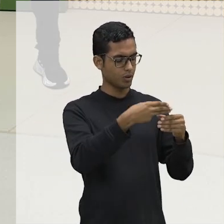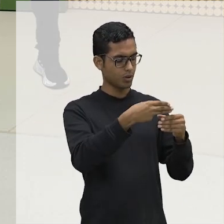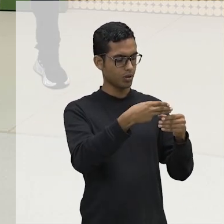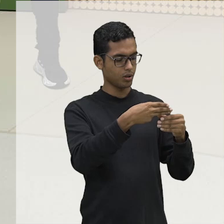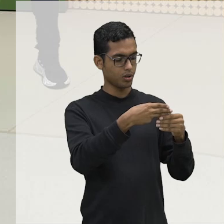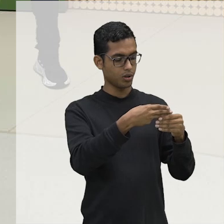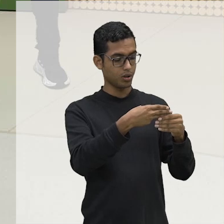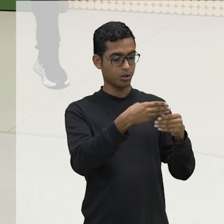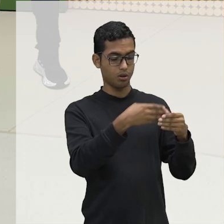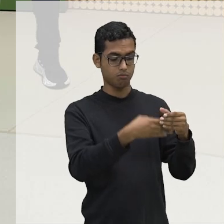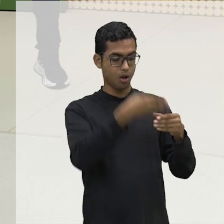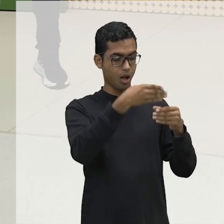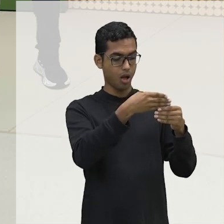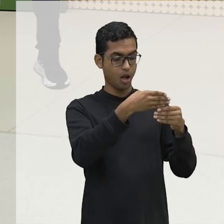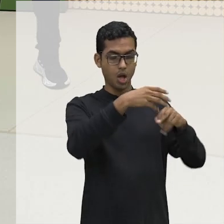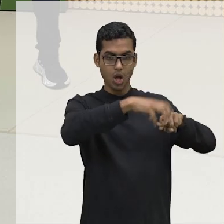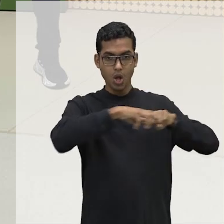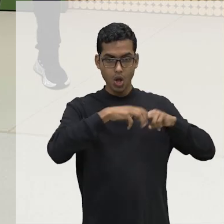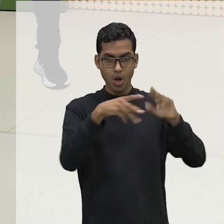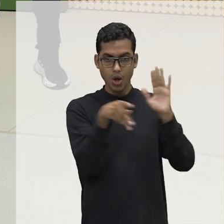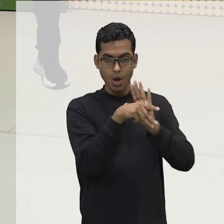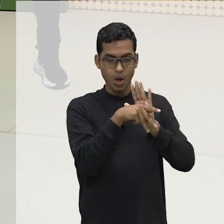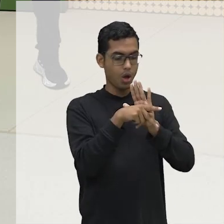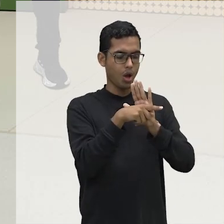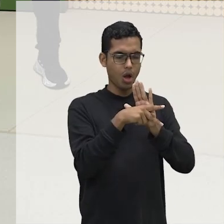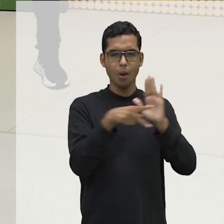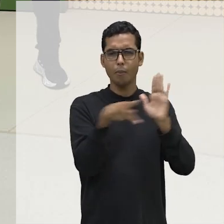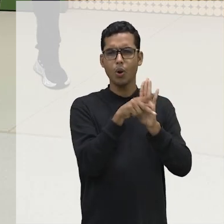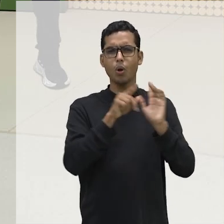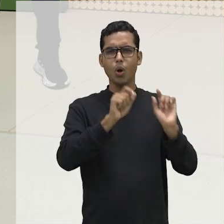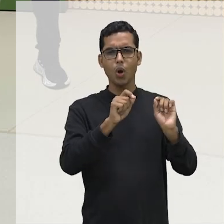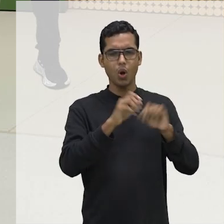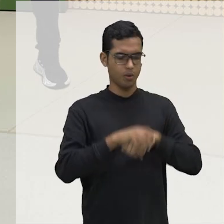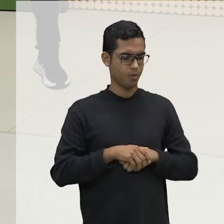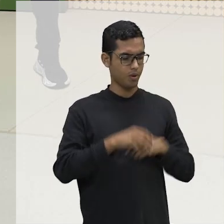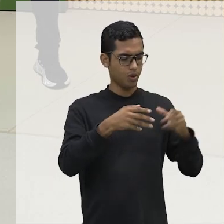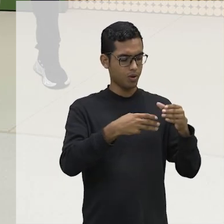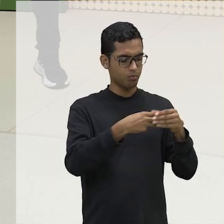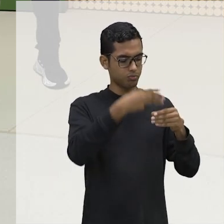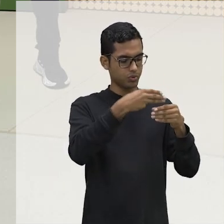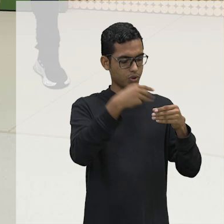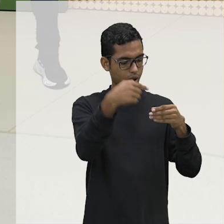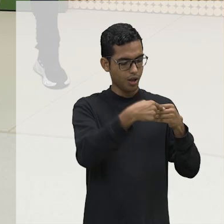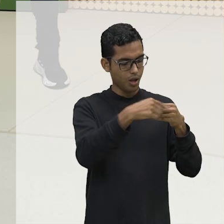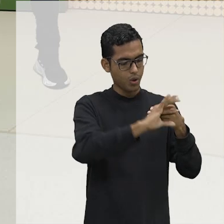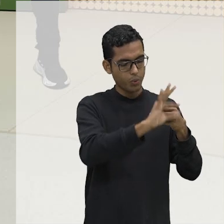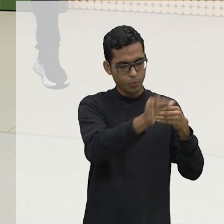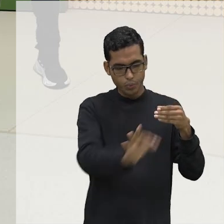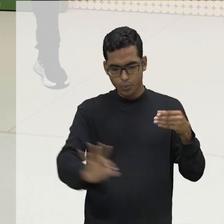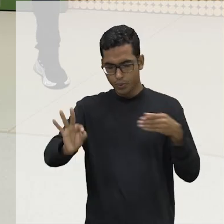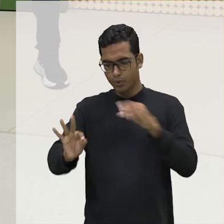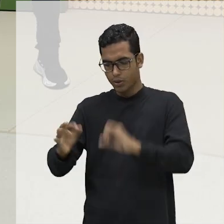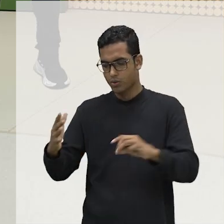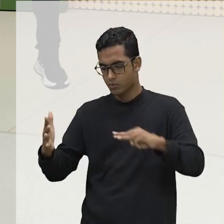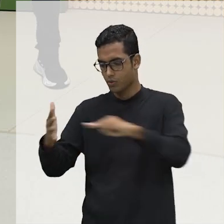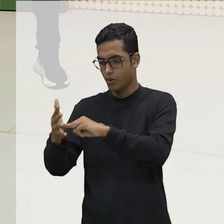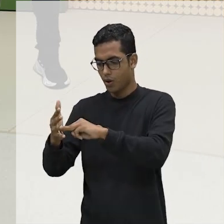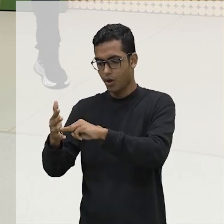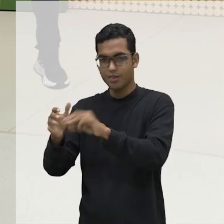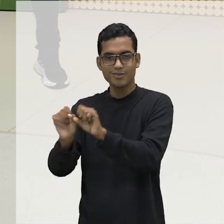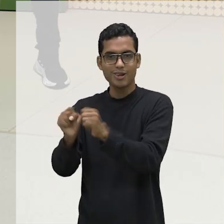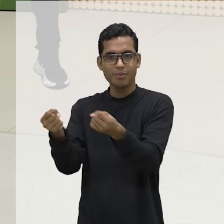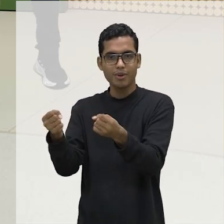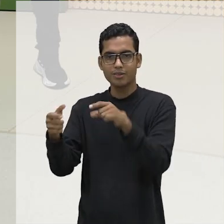pão não tostou porque a tomada está quebrada. A tomada em que eu liguei a torradeira, ela está quebrada, tá certo? Essa é a